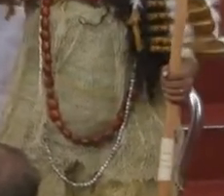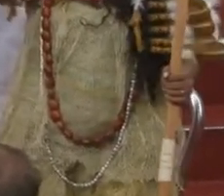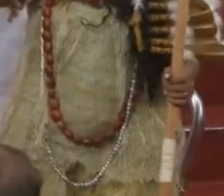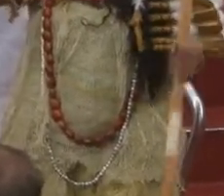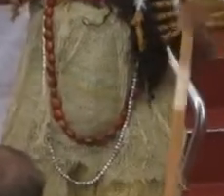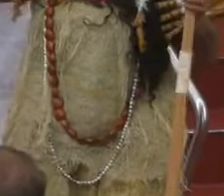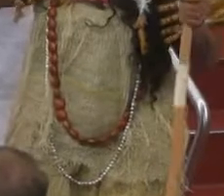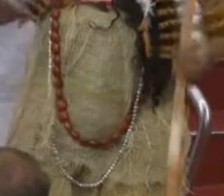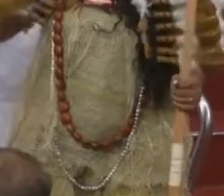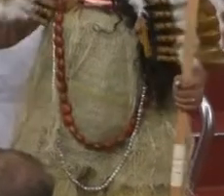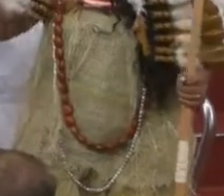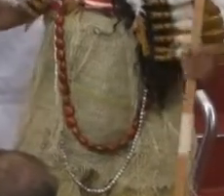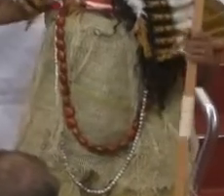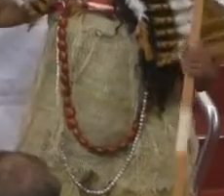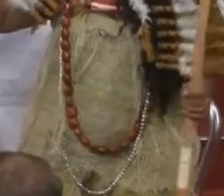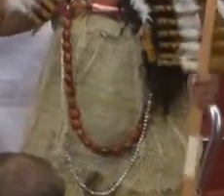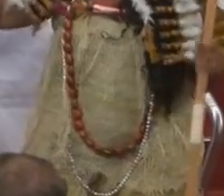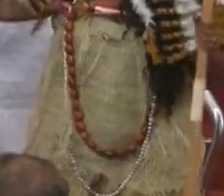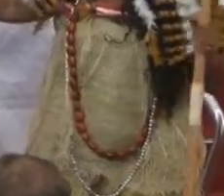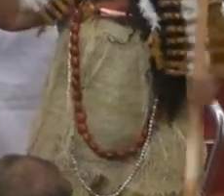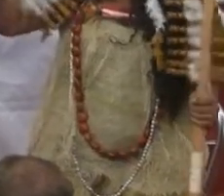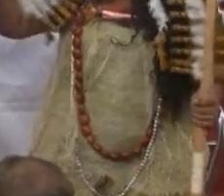que é